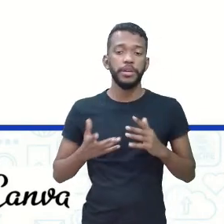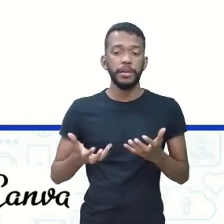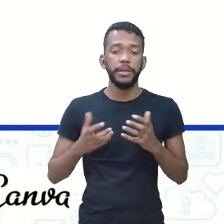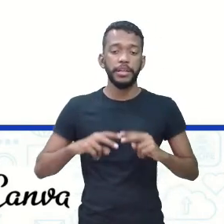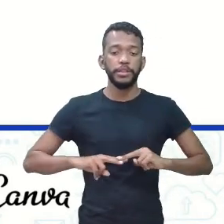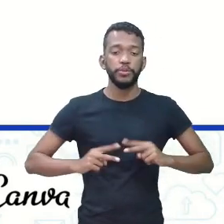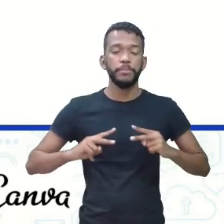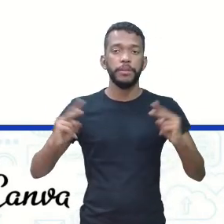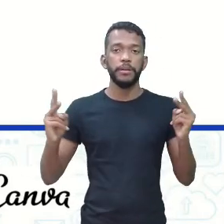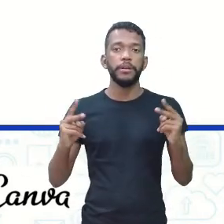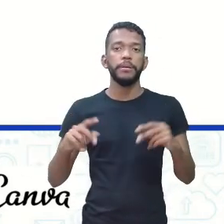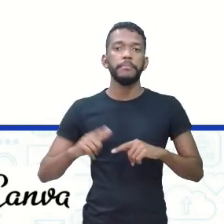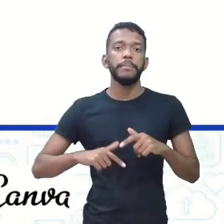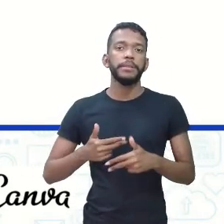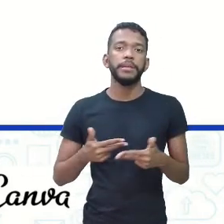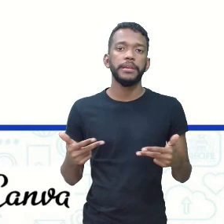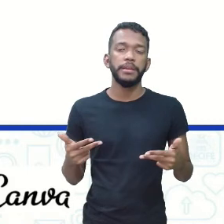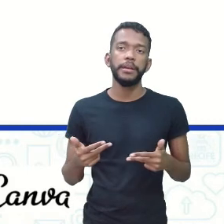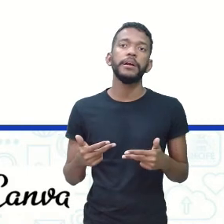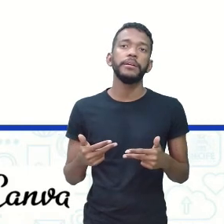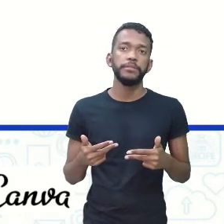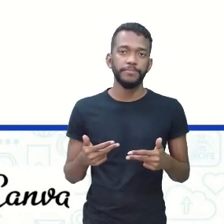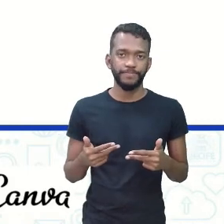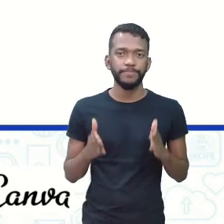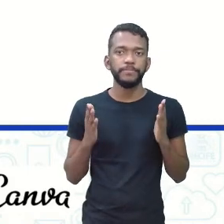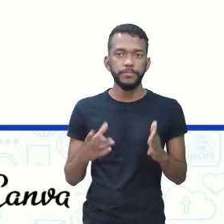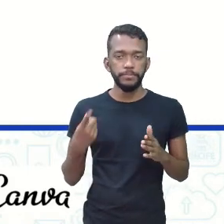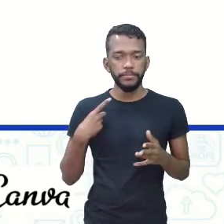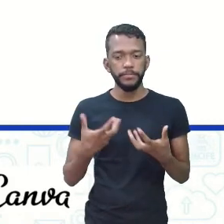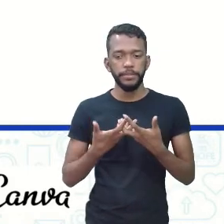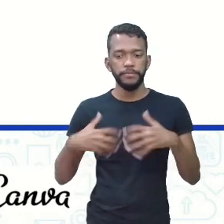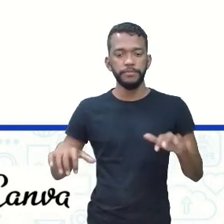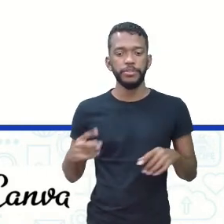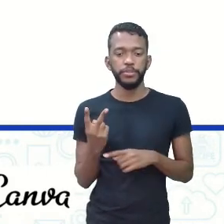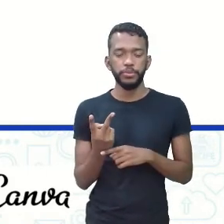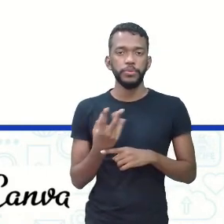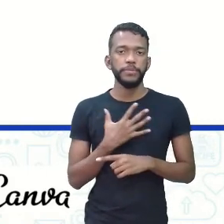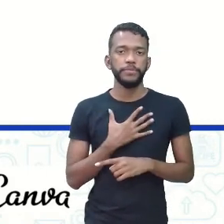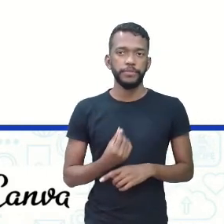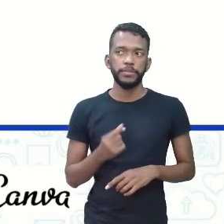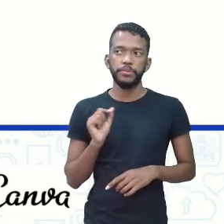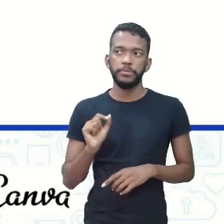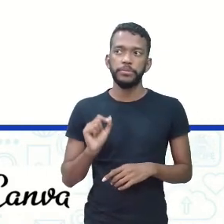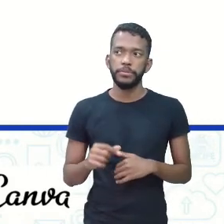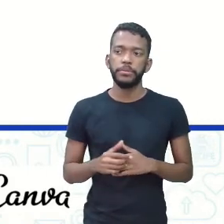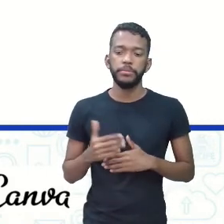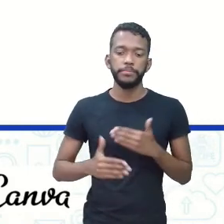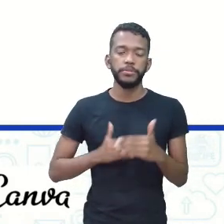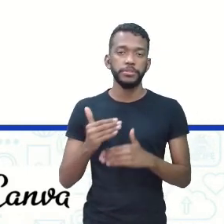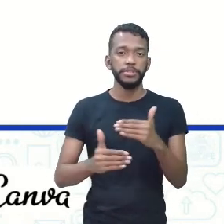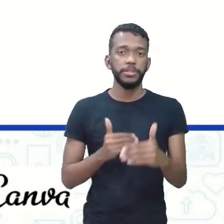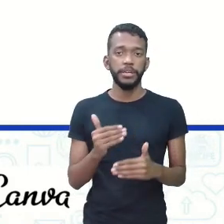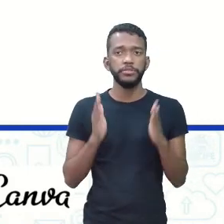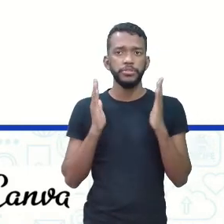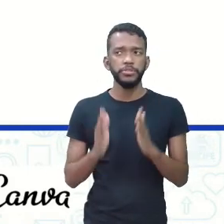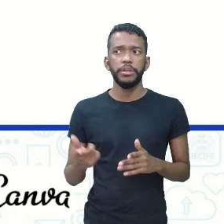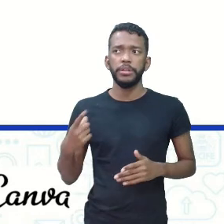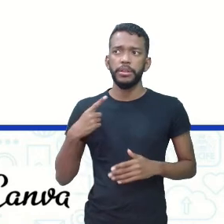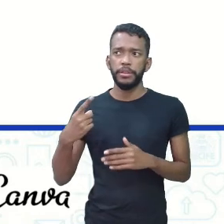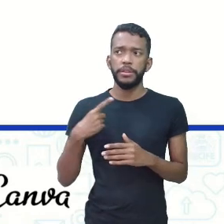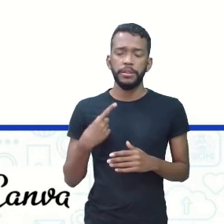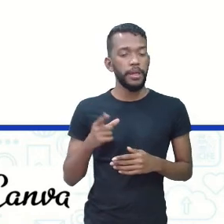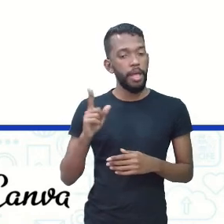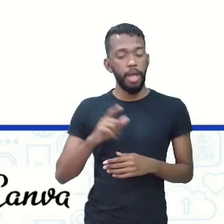seu material genético e dividindo-se em duas células filhas. Esse processo é